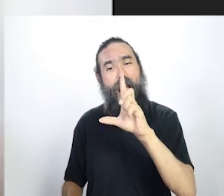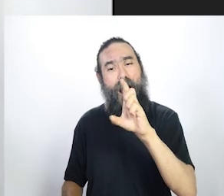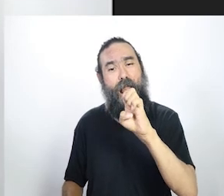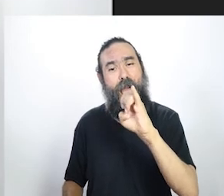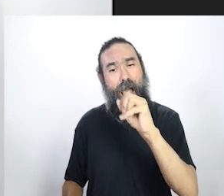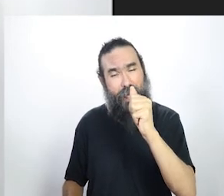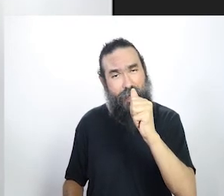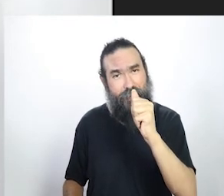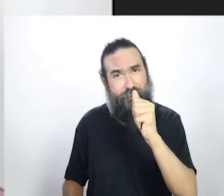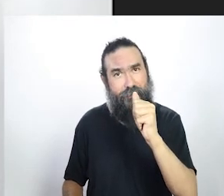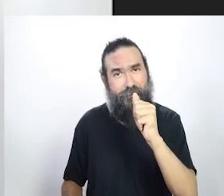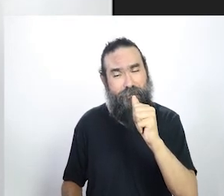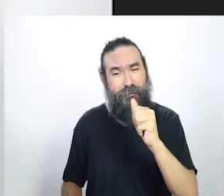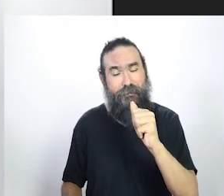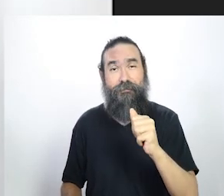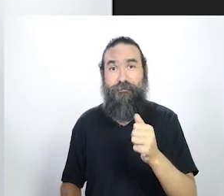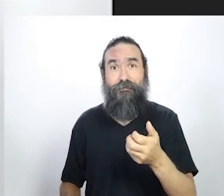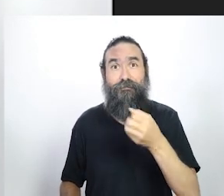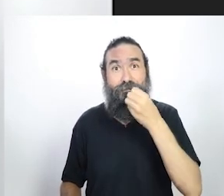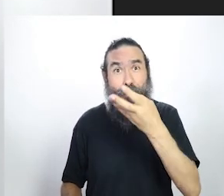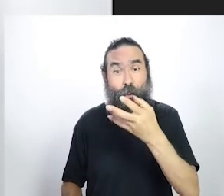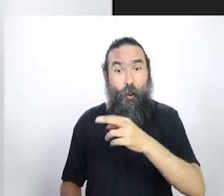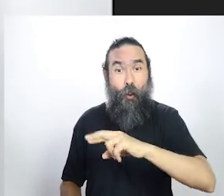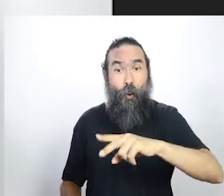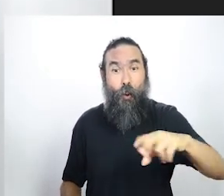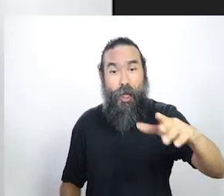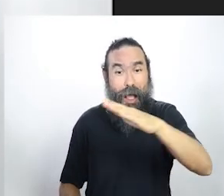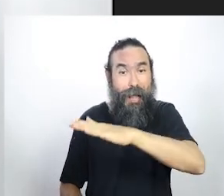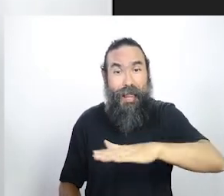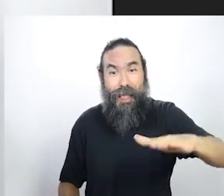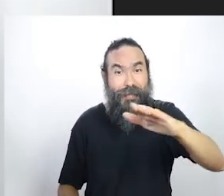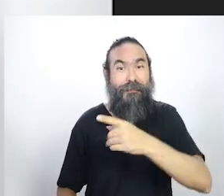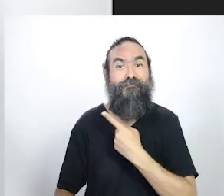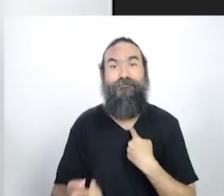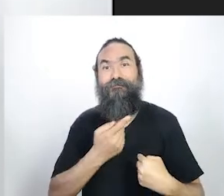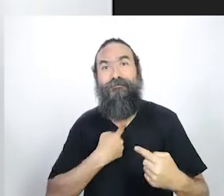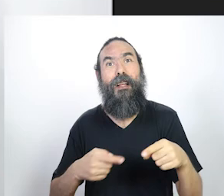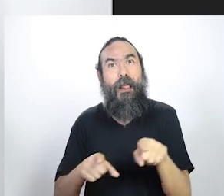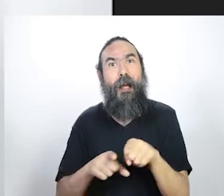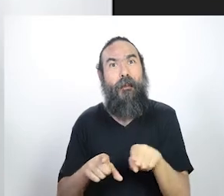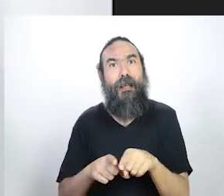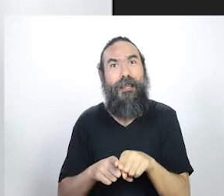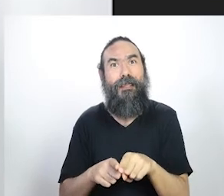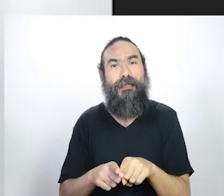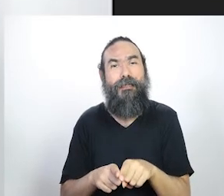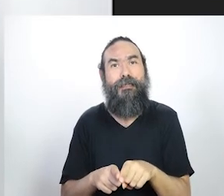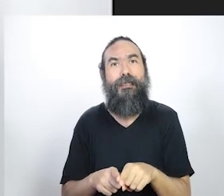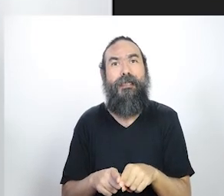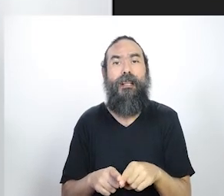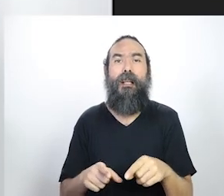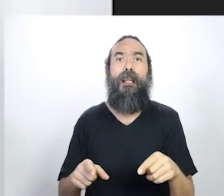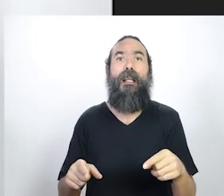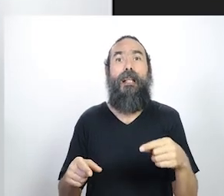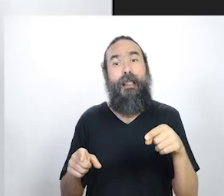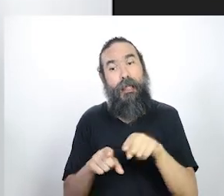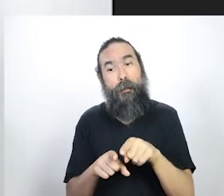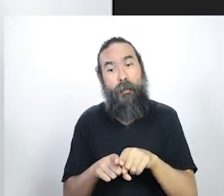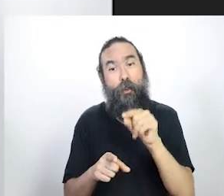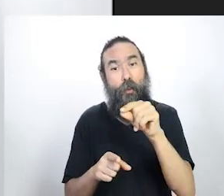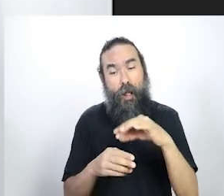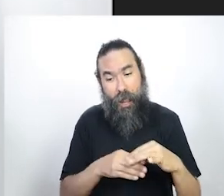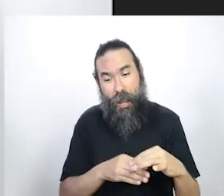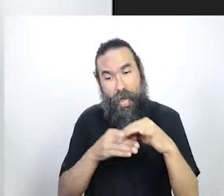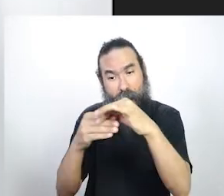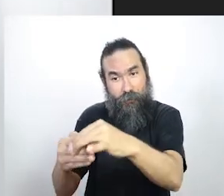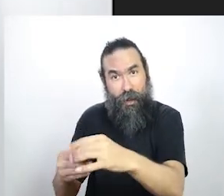incentivou outras crianças a querer também participar e trabalhar nas escolas, que